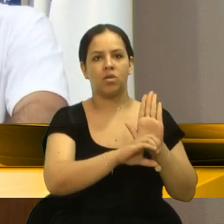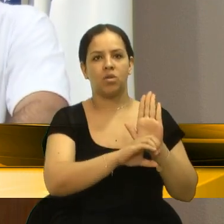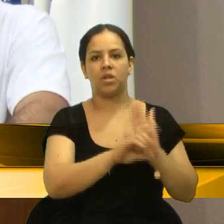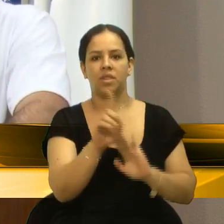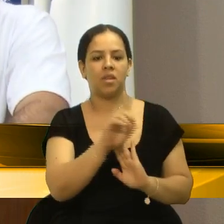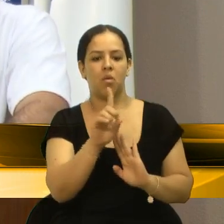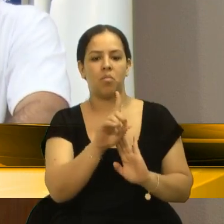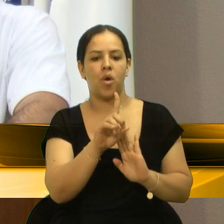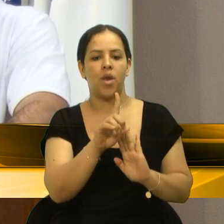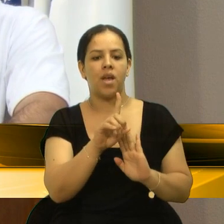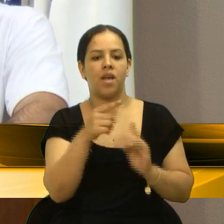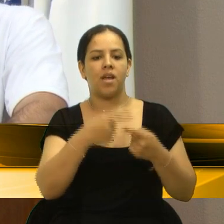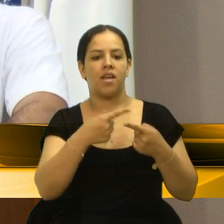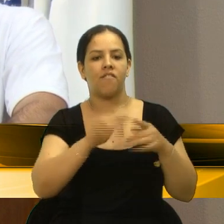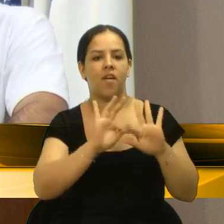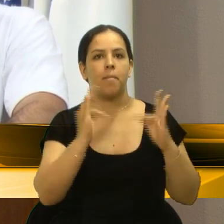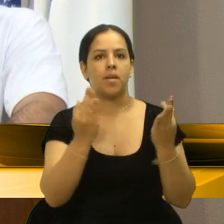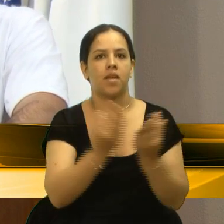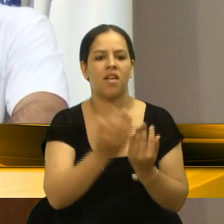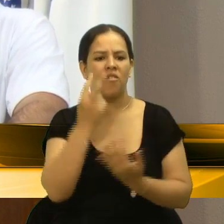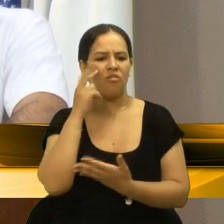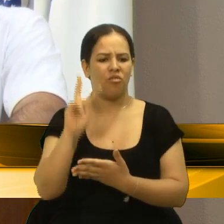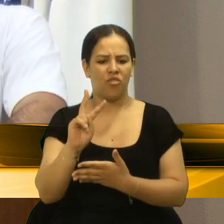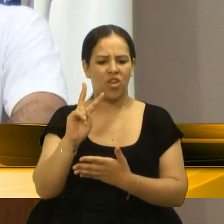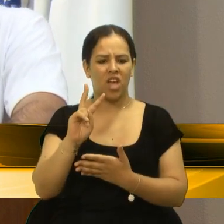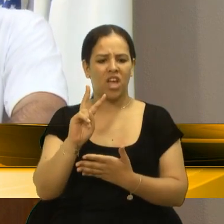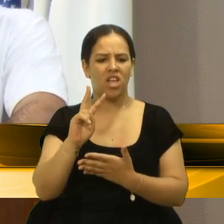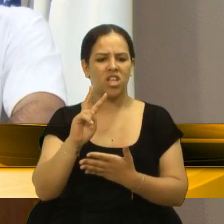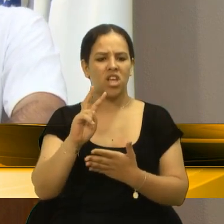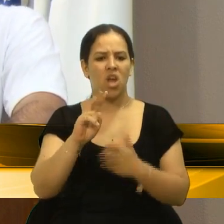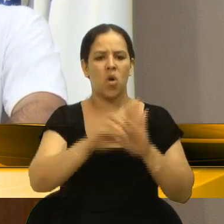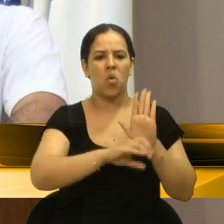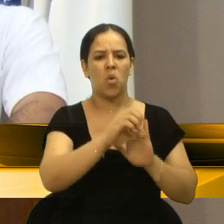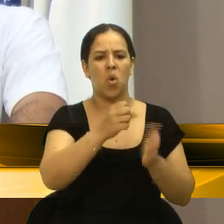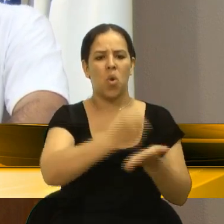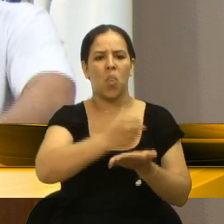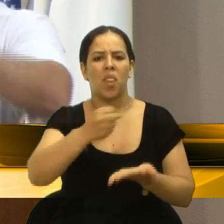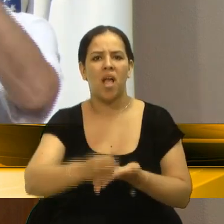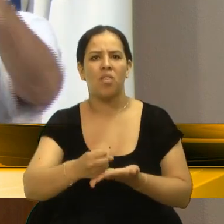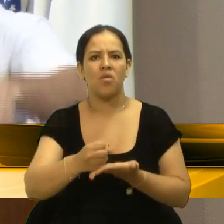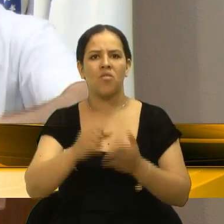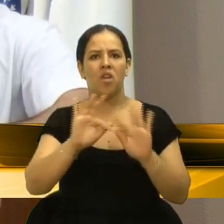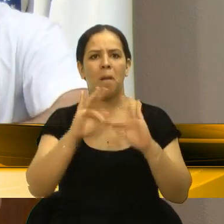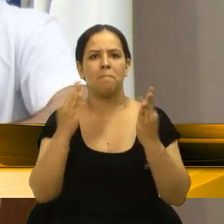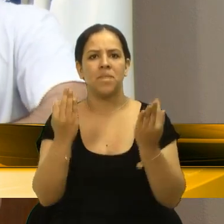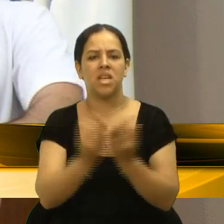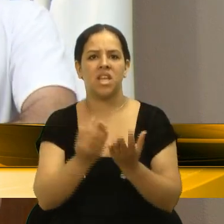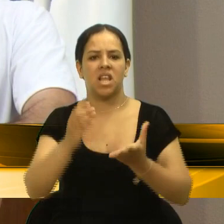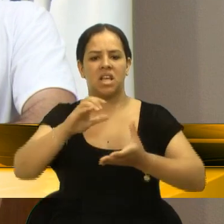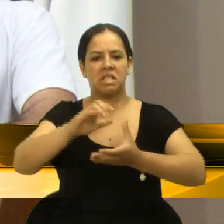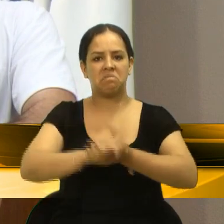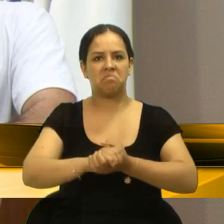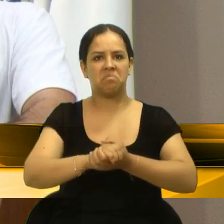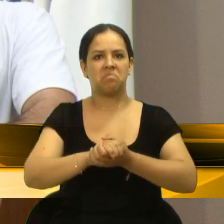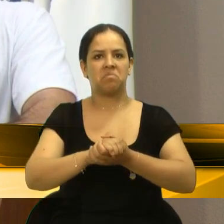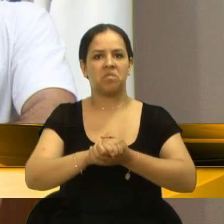dessa administração foi compadrio, compadre, comadre, afilhados, casais.